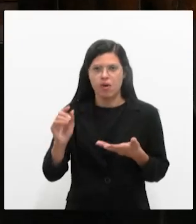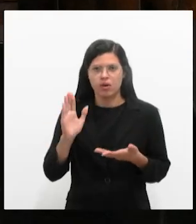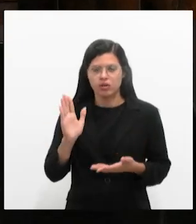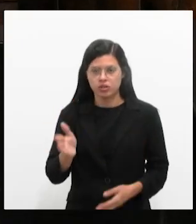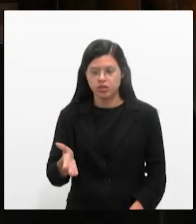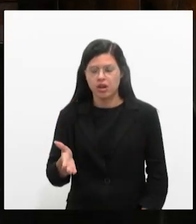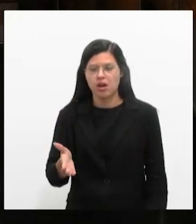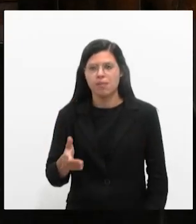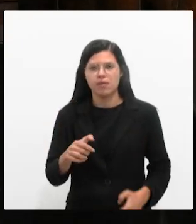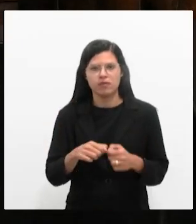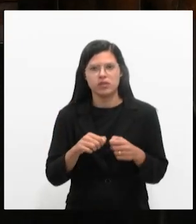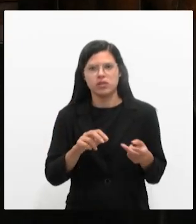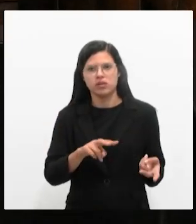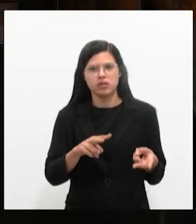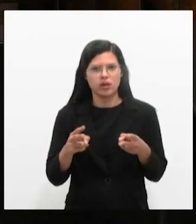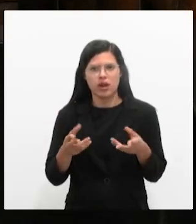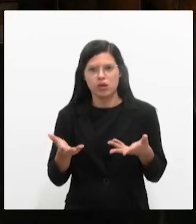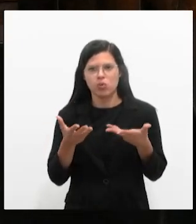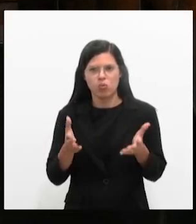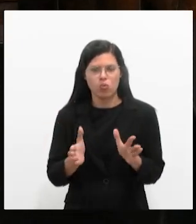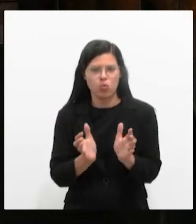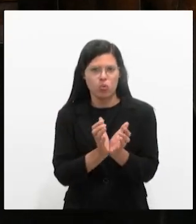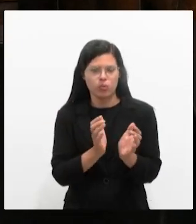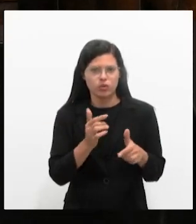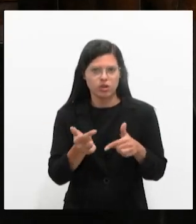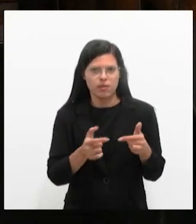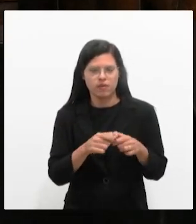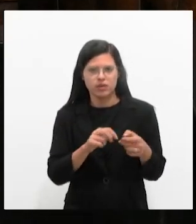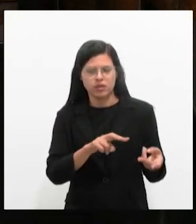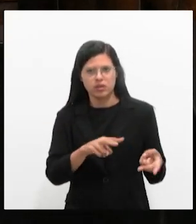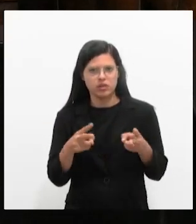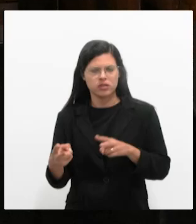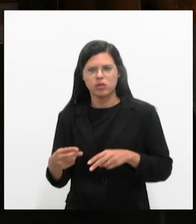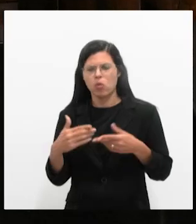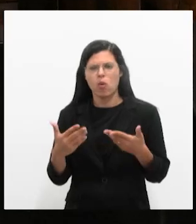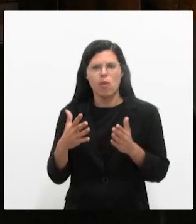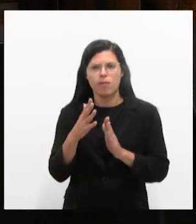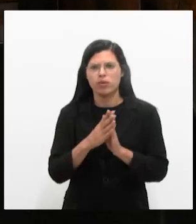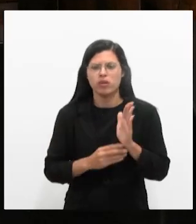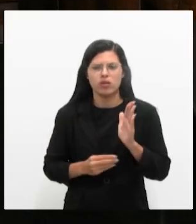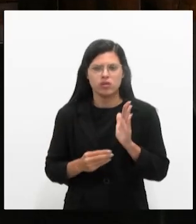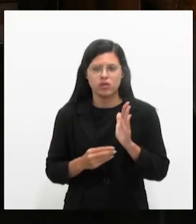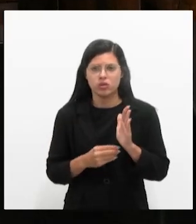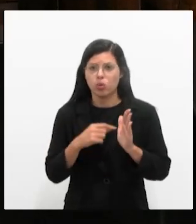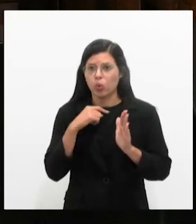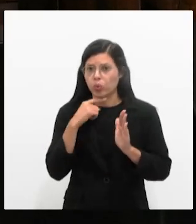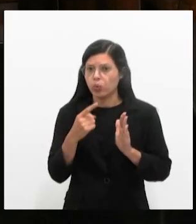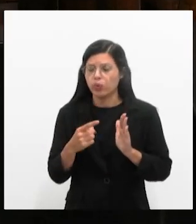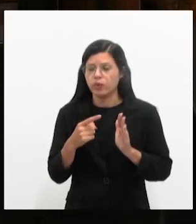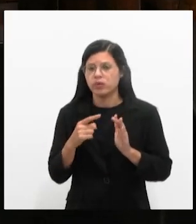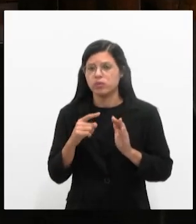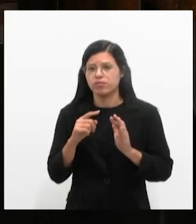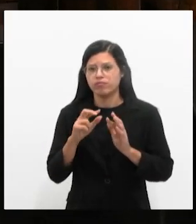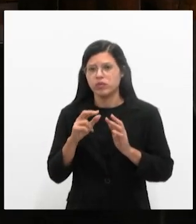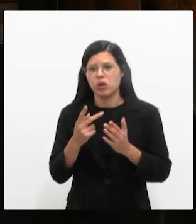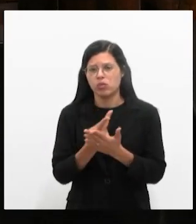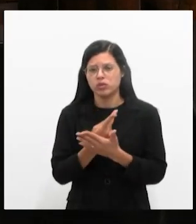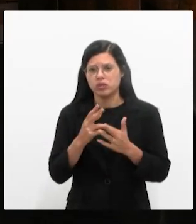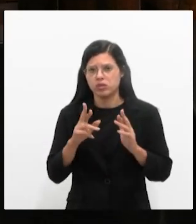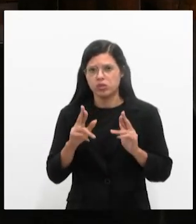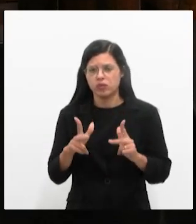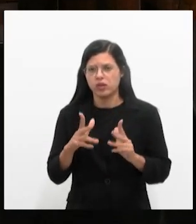Que transição e que modelagem vai se chegar? Eu duvido que seja diferente